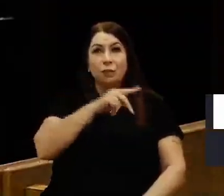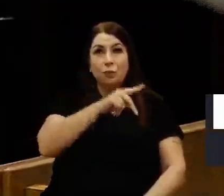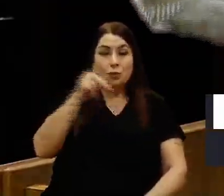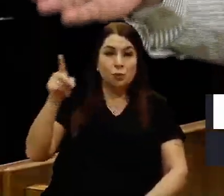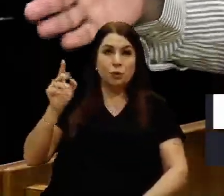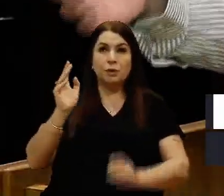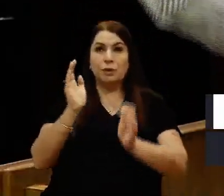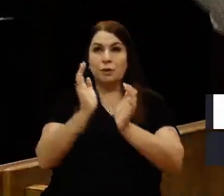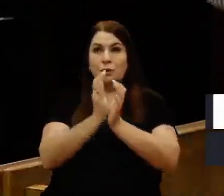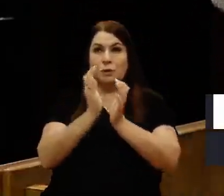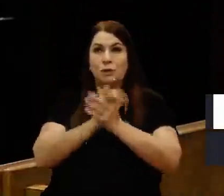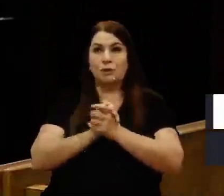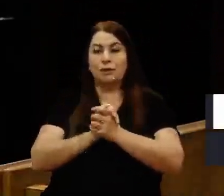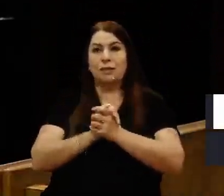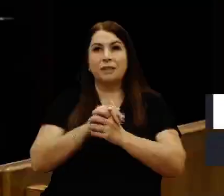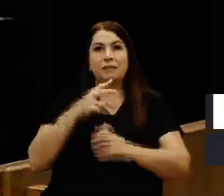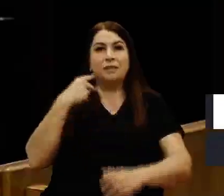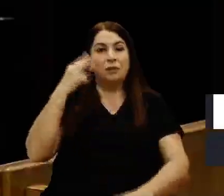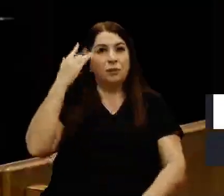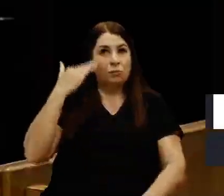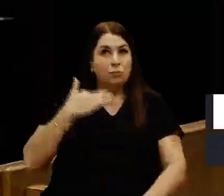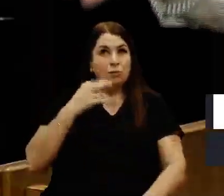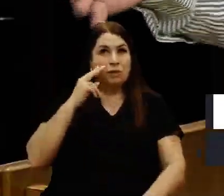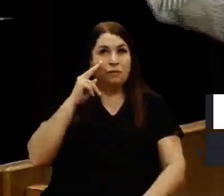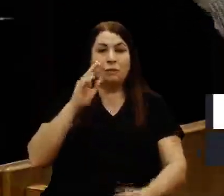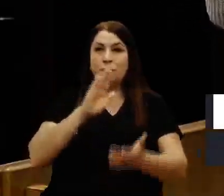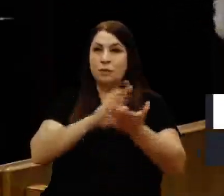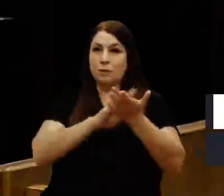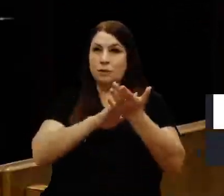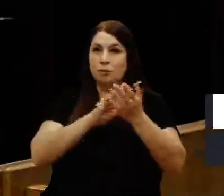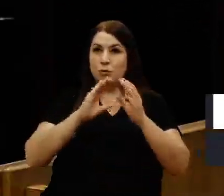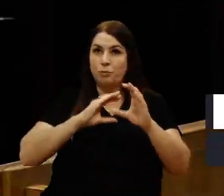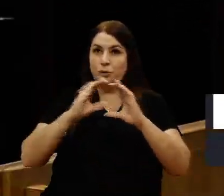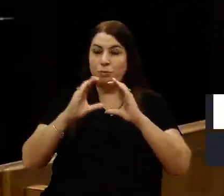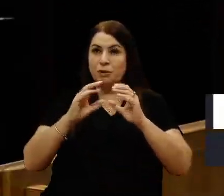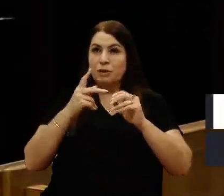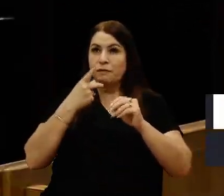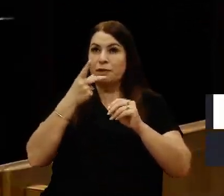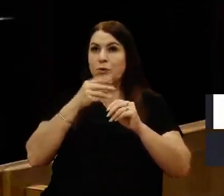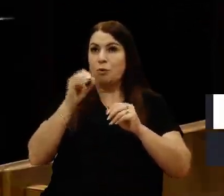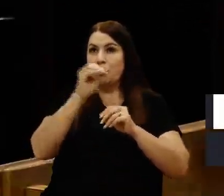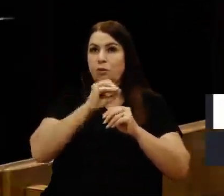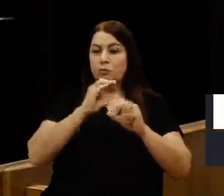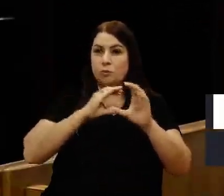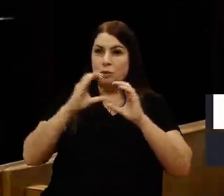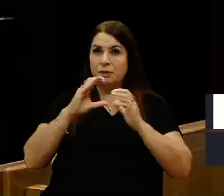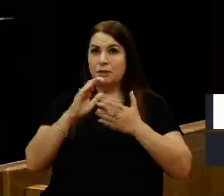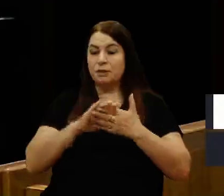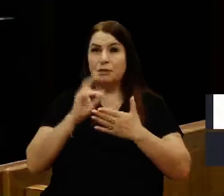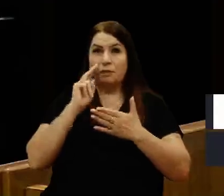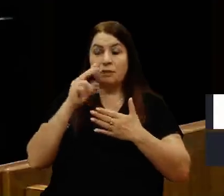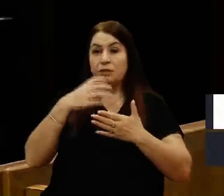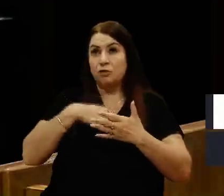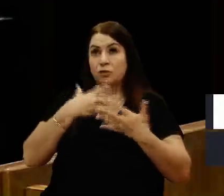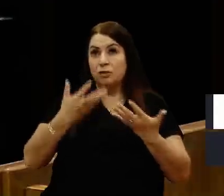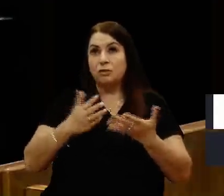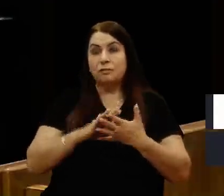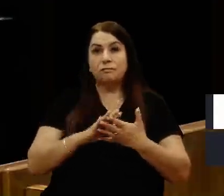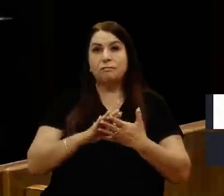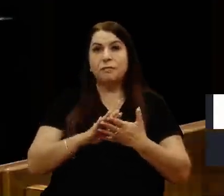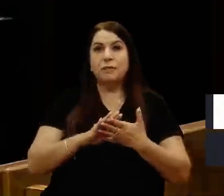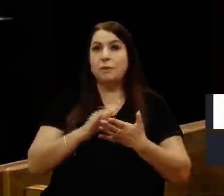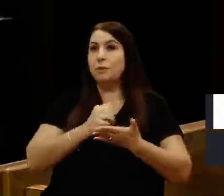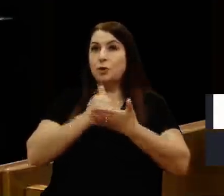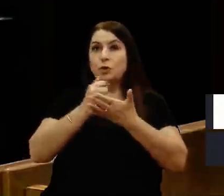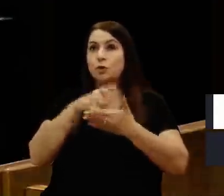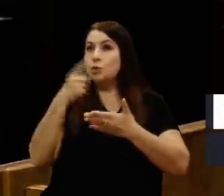turma da vereadora Daiane Mello, que eu vivo elogiando, da comunicação, que faz uma baita comunicação, eu vejo dessa forma, são